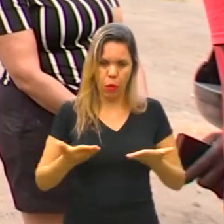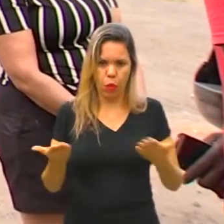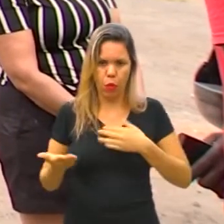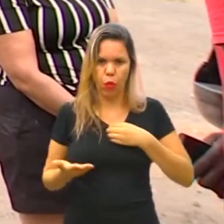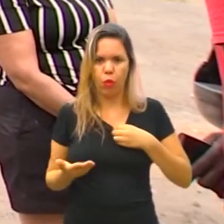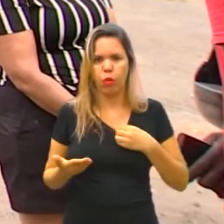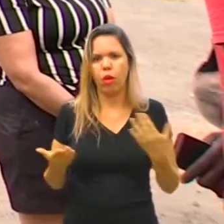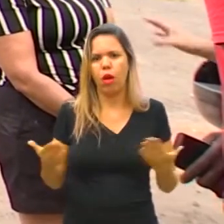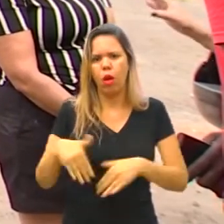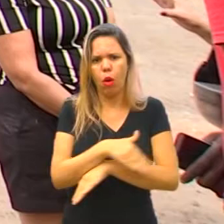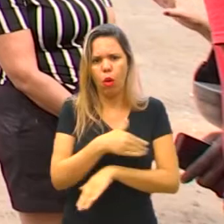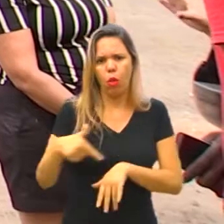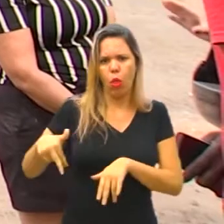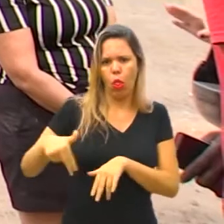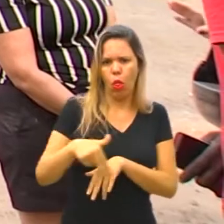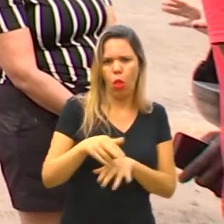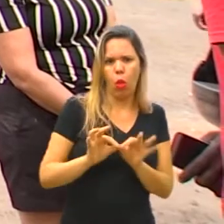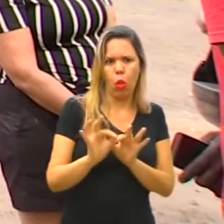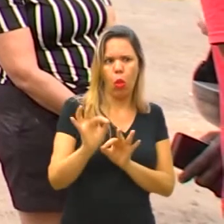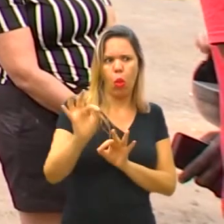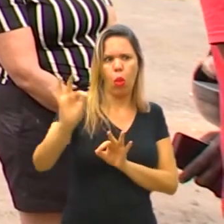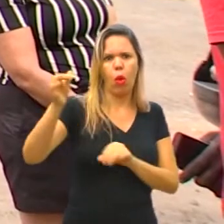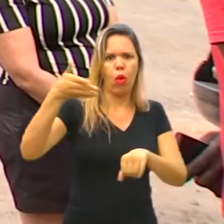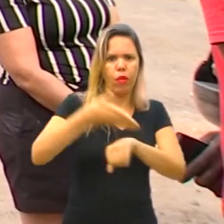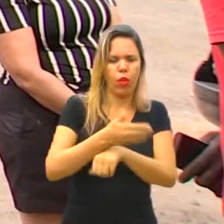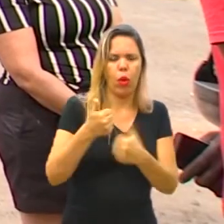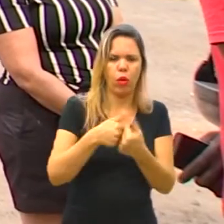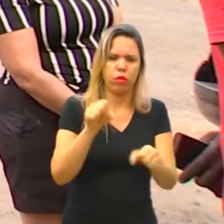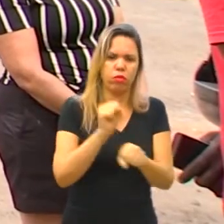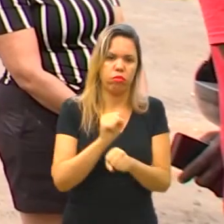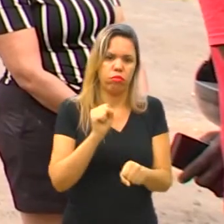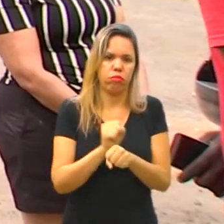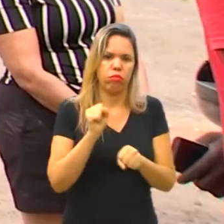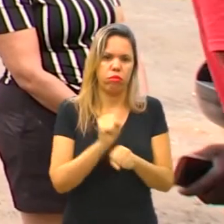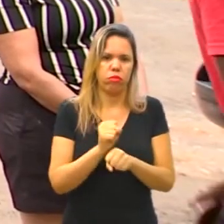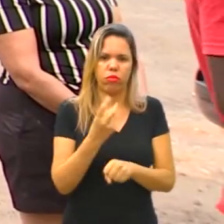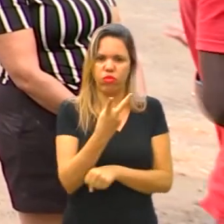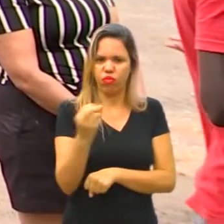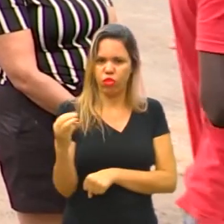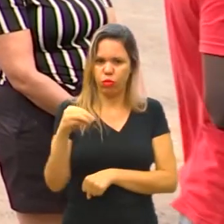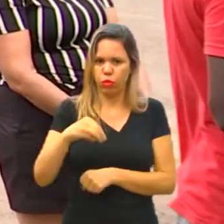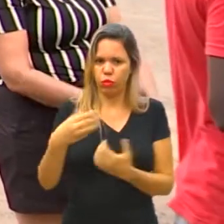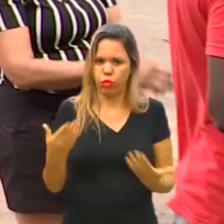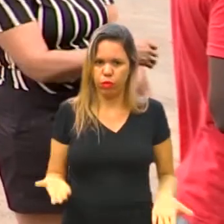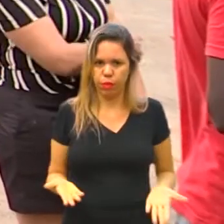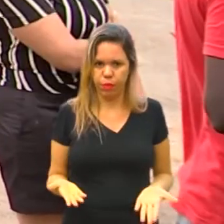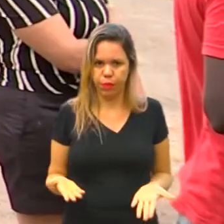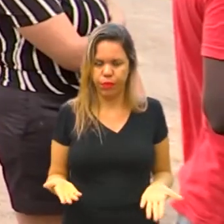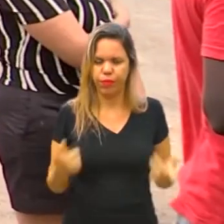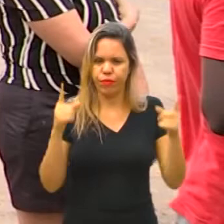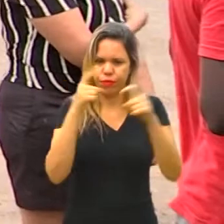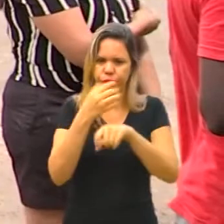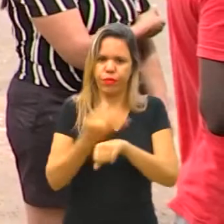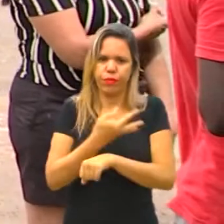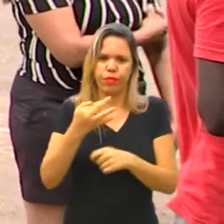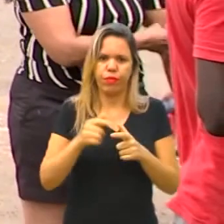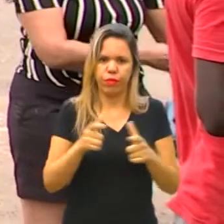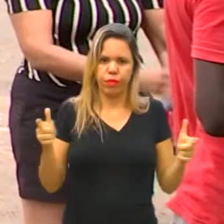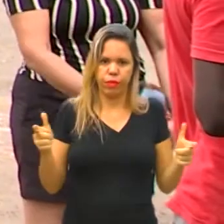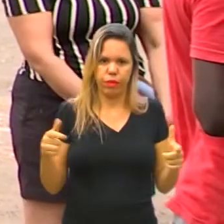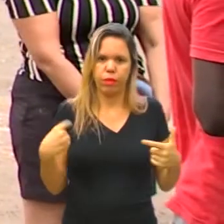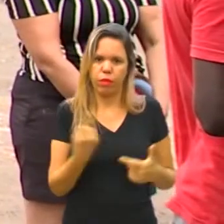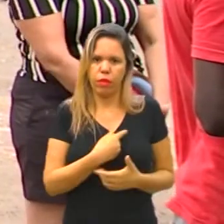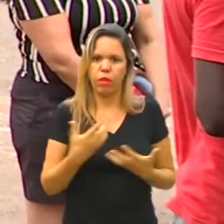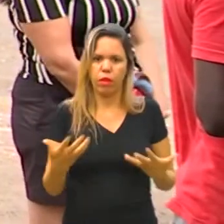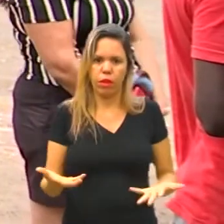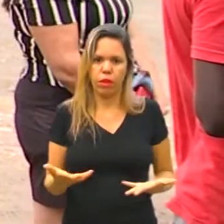que hoje, numa lua dessa, a pessoa subiu 1,5 km para pegar um ônibus, ficar lá esperando o ônibus mais uns 20 minutos, entendeu? É uma dificuldade